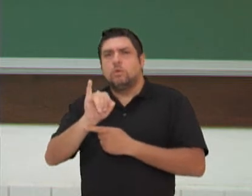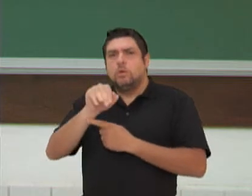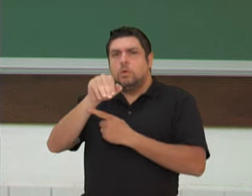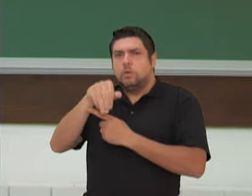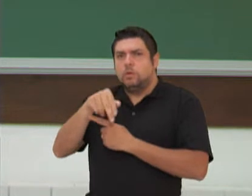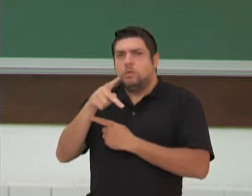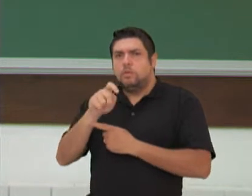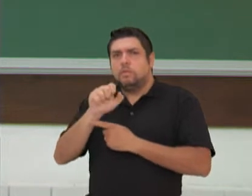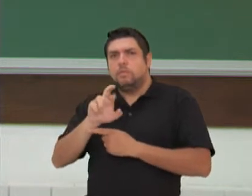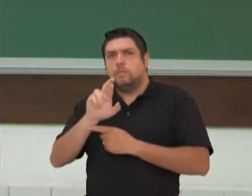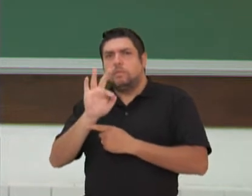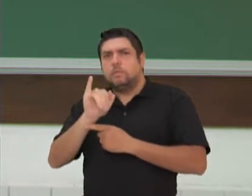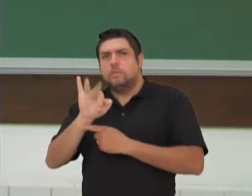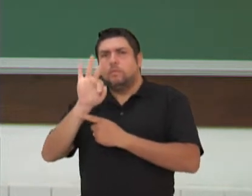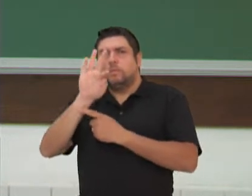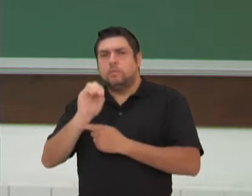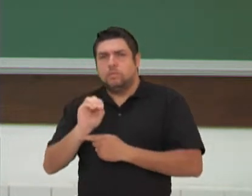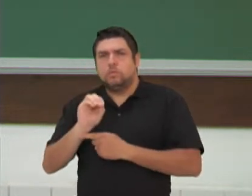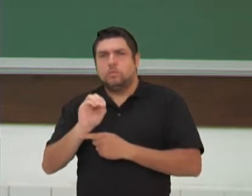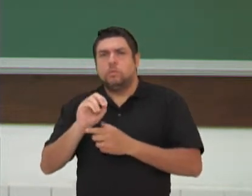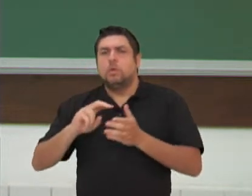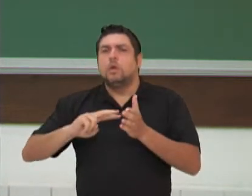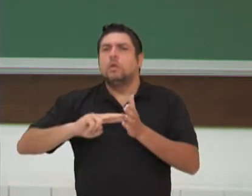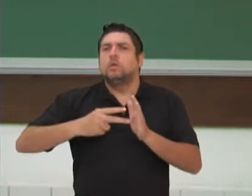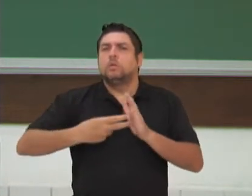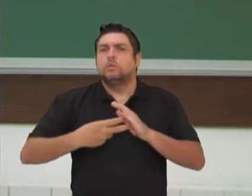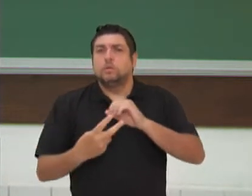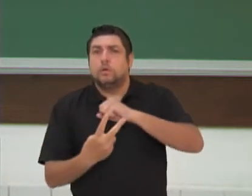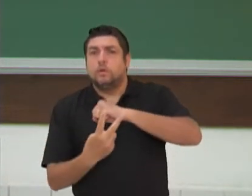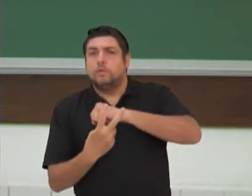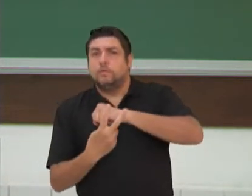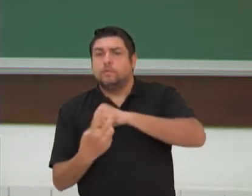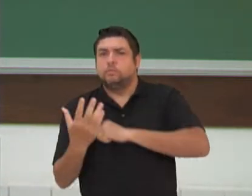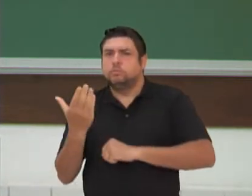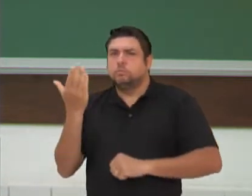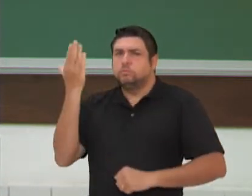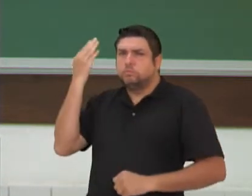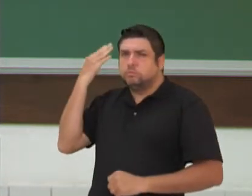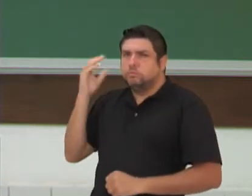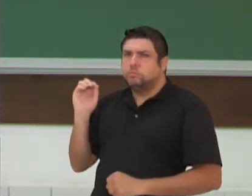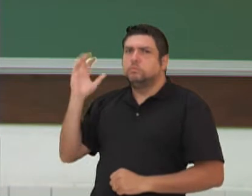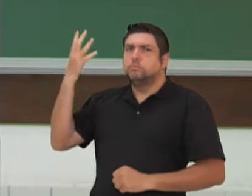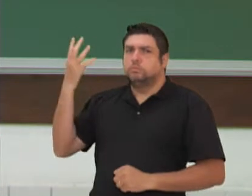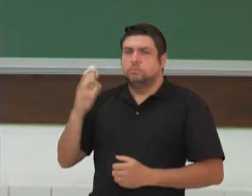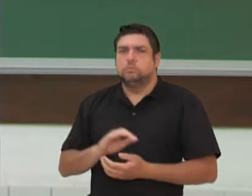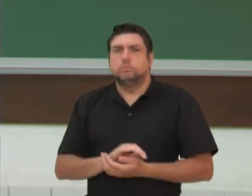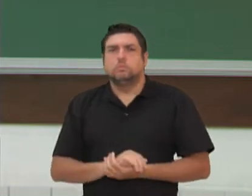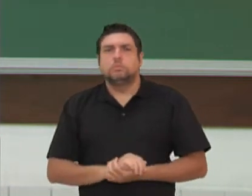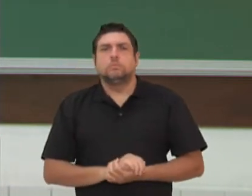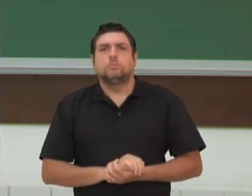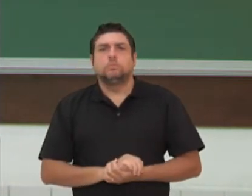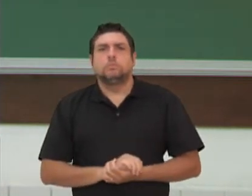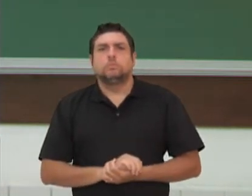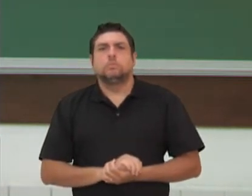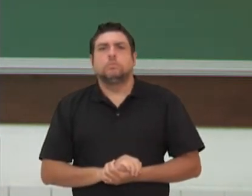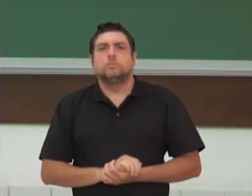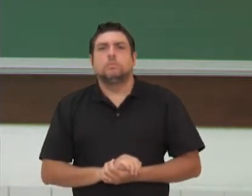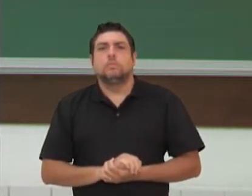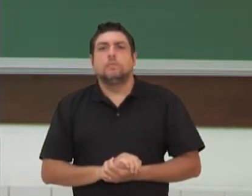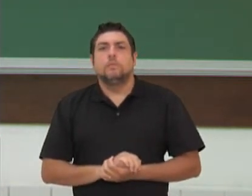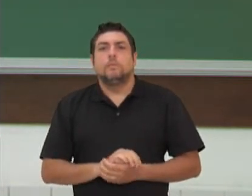uma ação projetada em pretérito? Pretérito, passado, ¿vale? Pues bien, a primeira reflexão